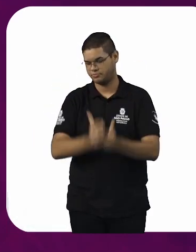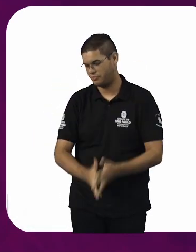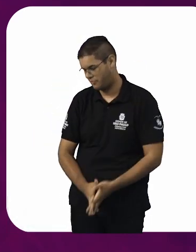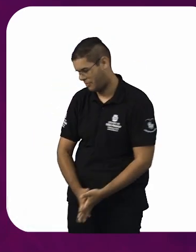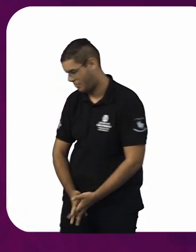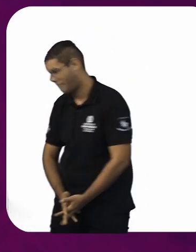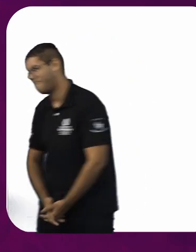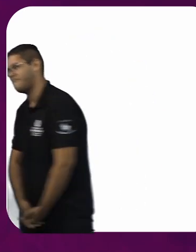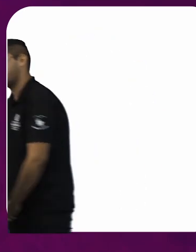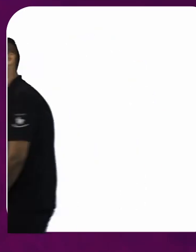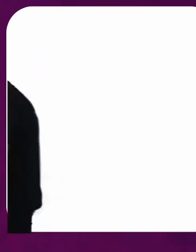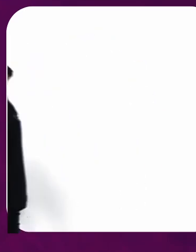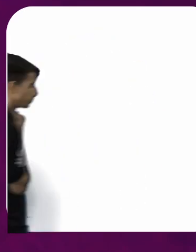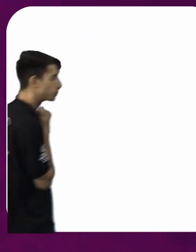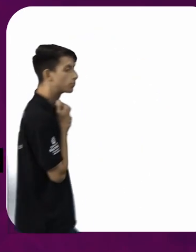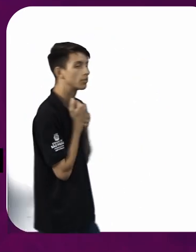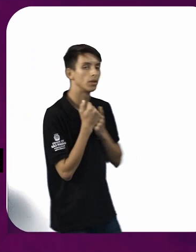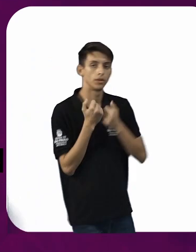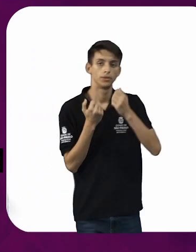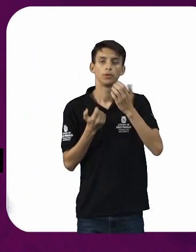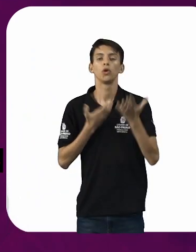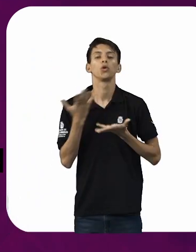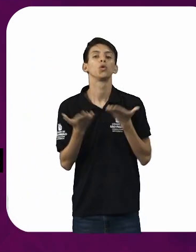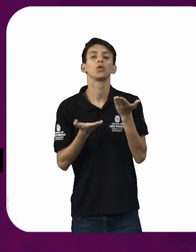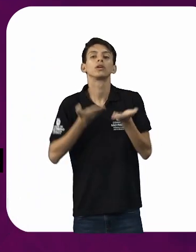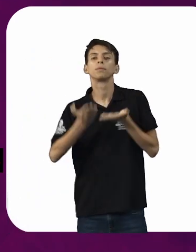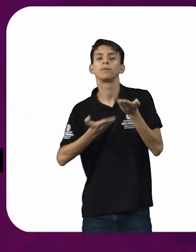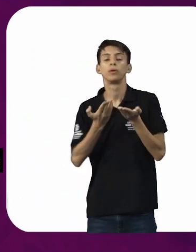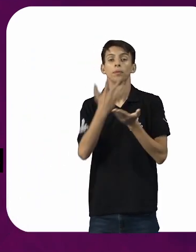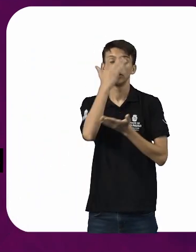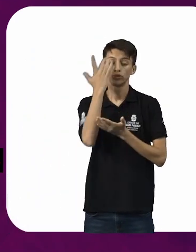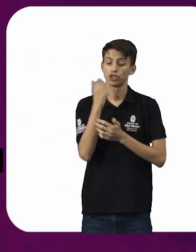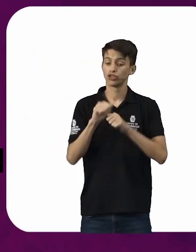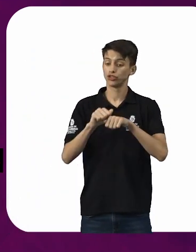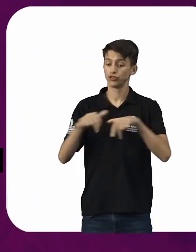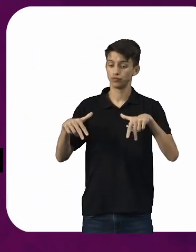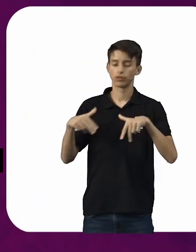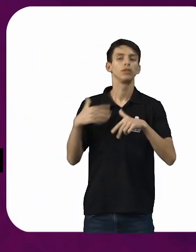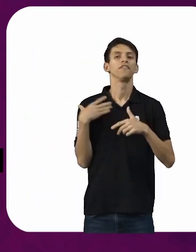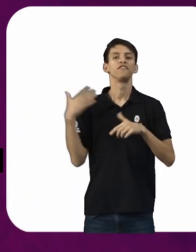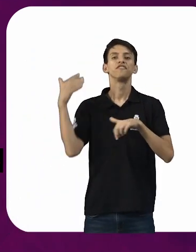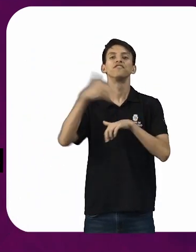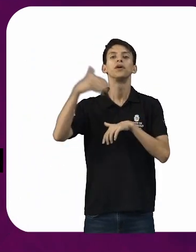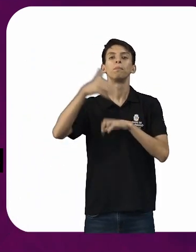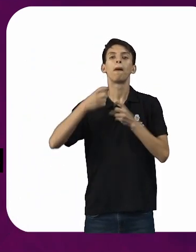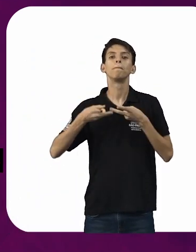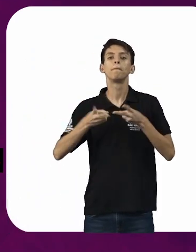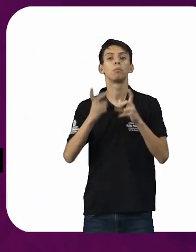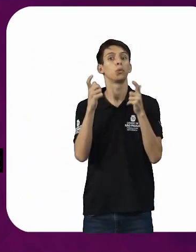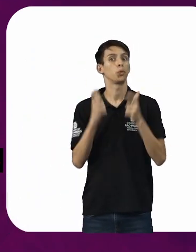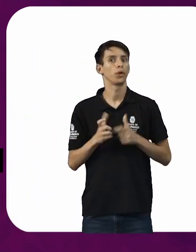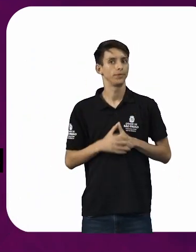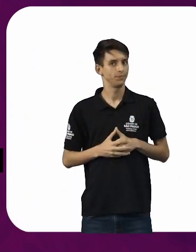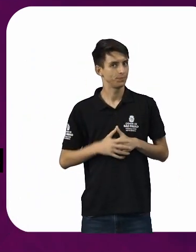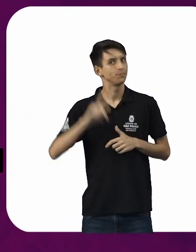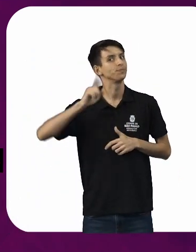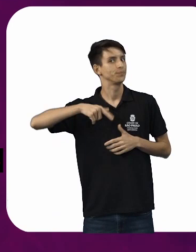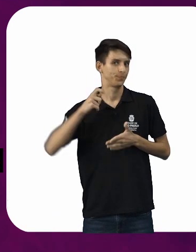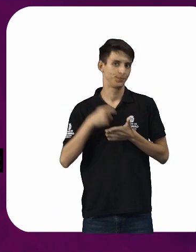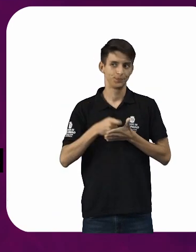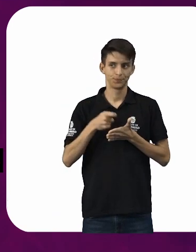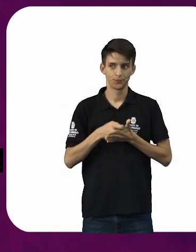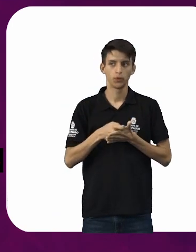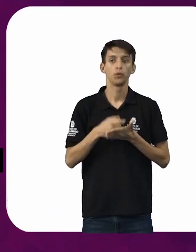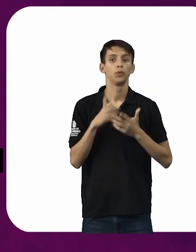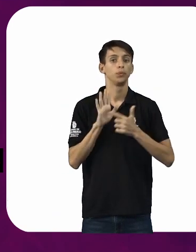tratamento que você dá para as pessoas, diferentes pessoas que frequentam aquele ambiente, ainda mais numa que é obrigatório, né? A gente mostra argumentário